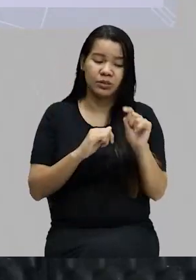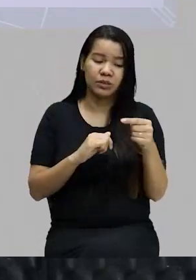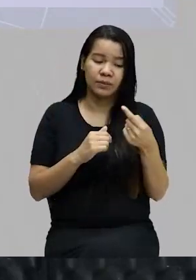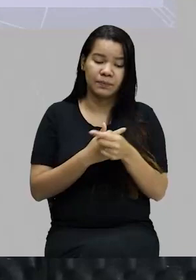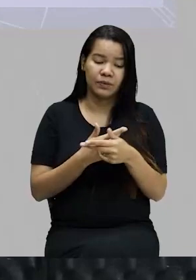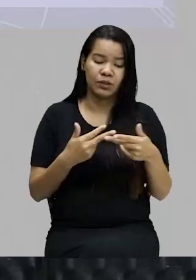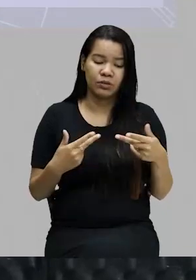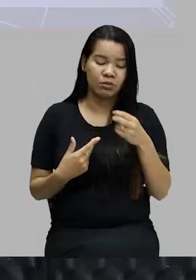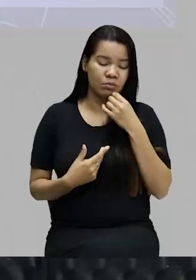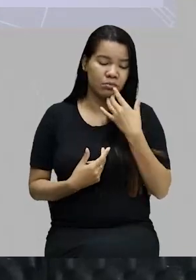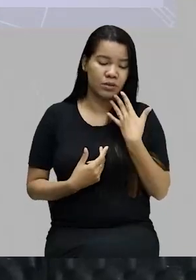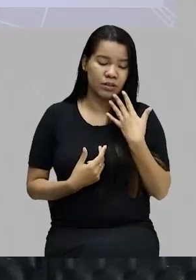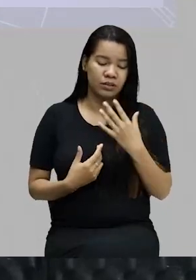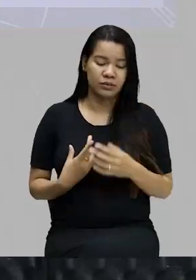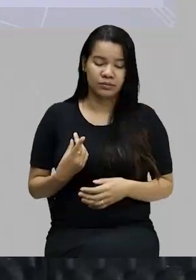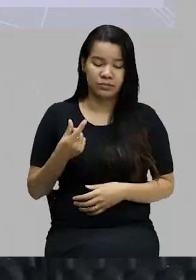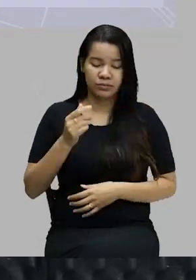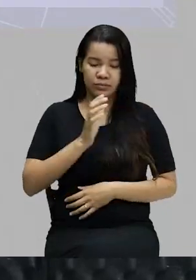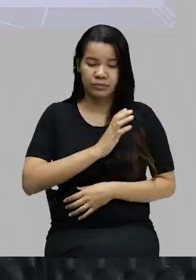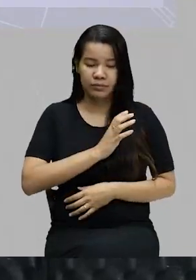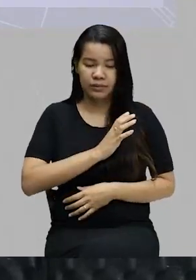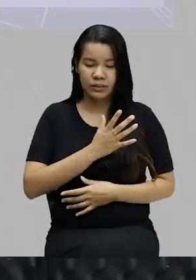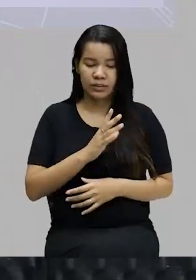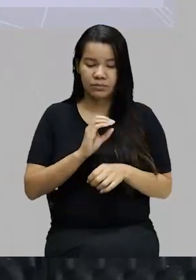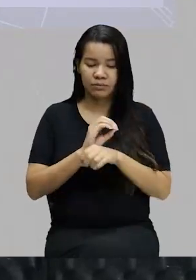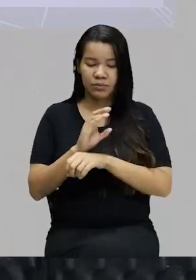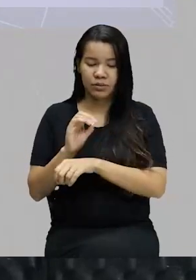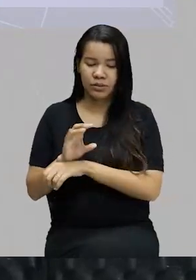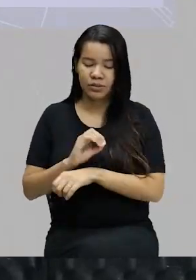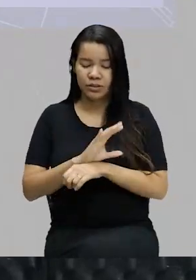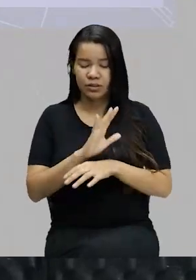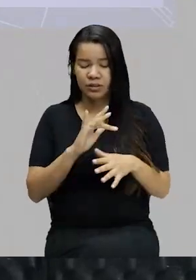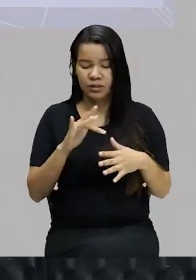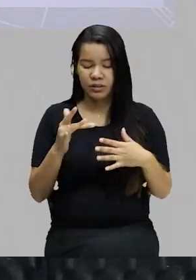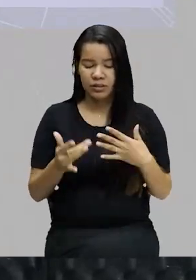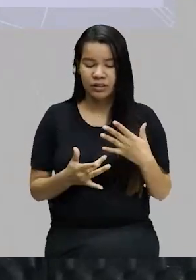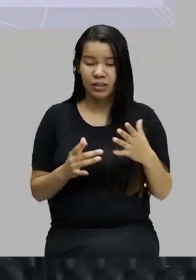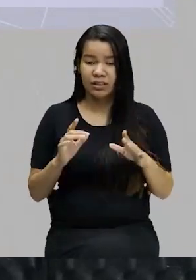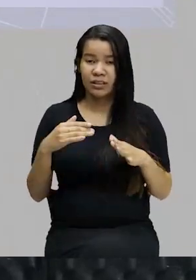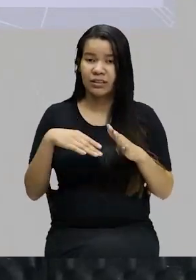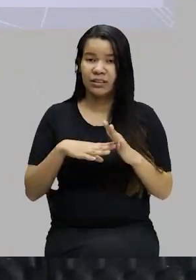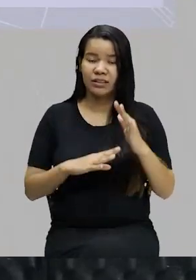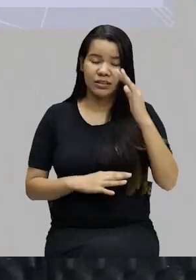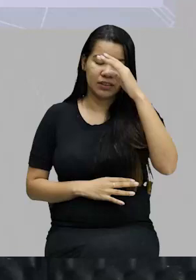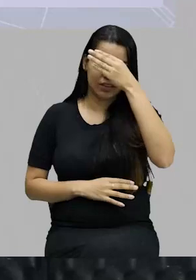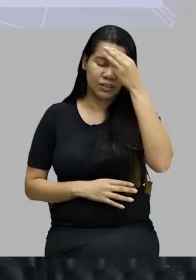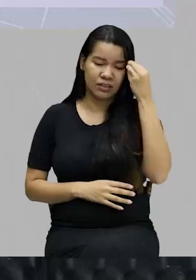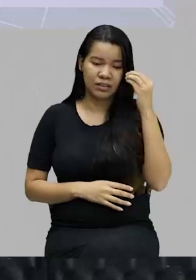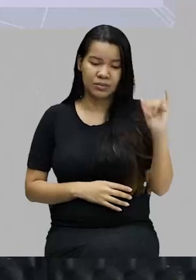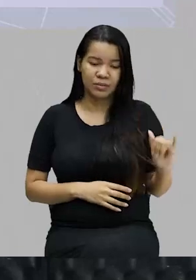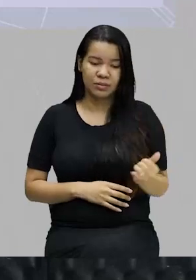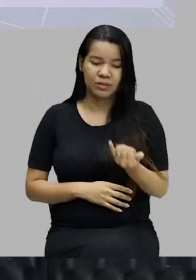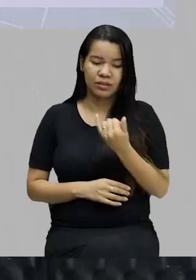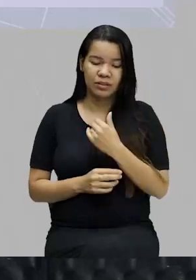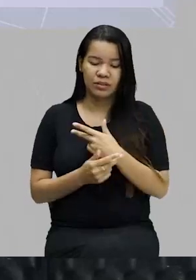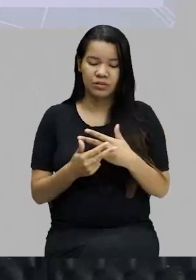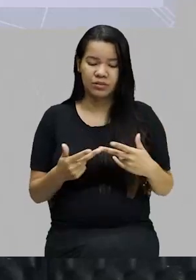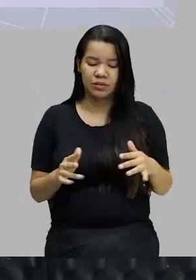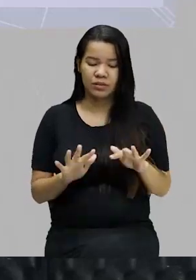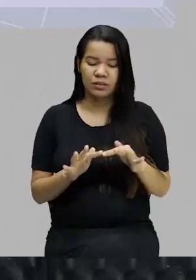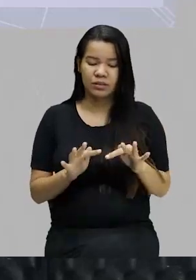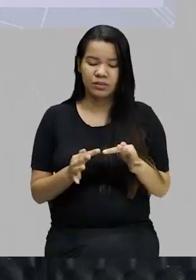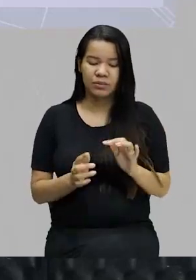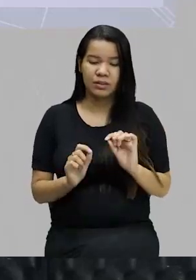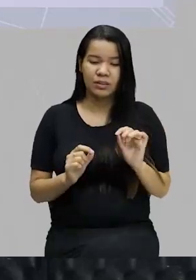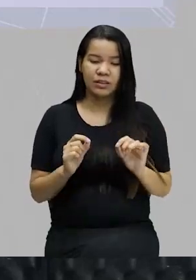com bens materiais, em estar postando nas redes sociais, e esquecem até de aproveitar as coisas simples, as coisas